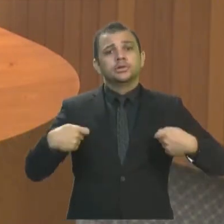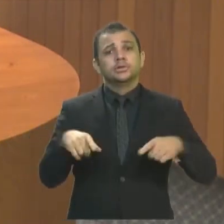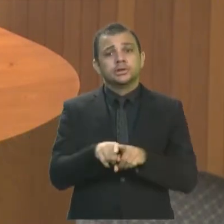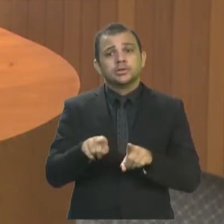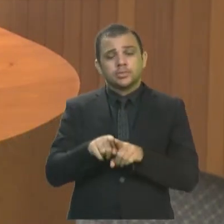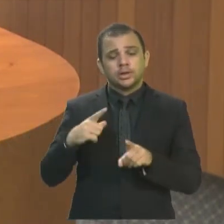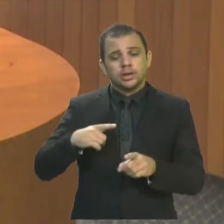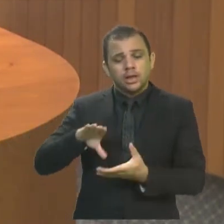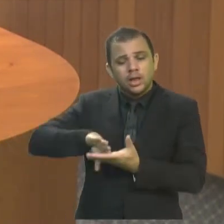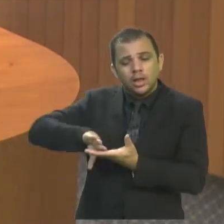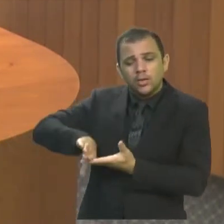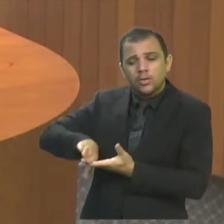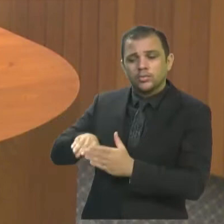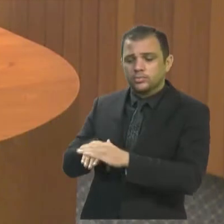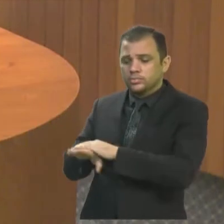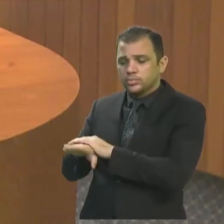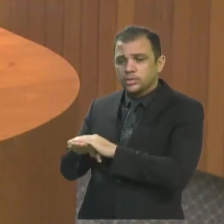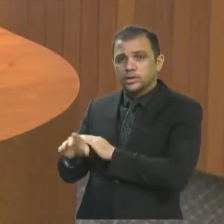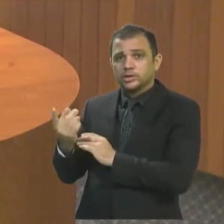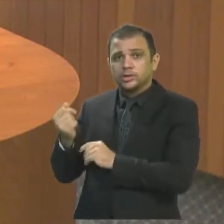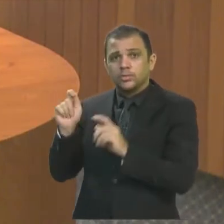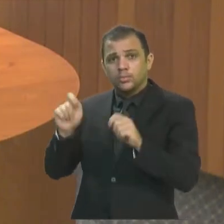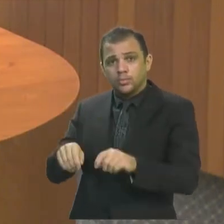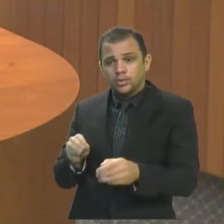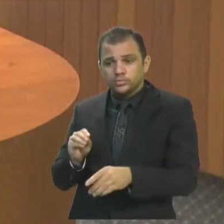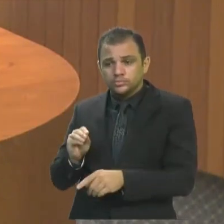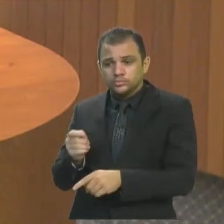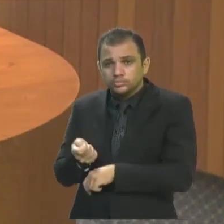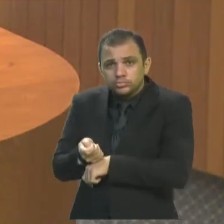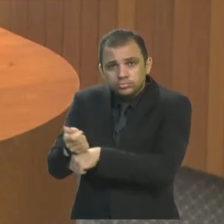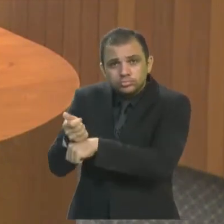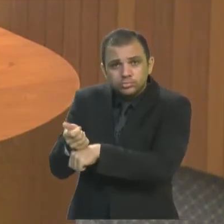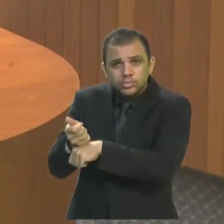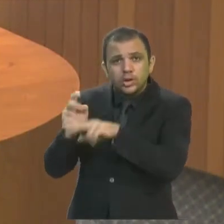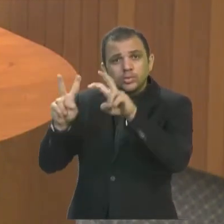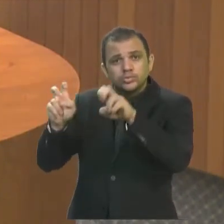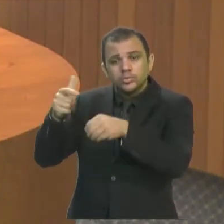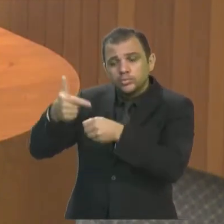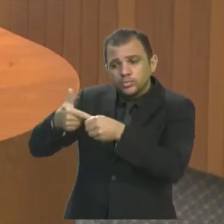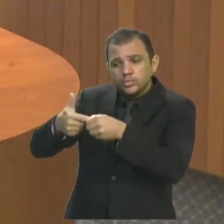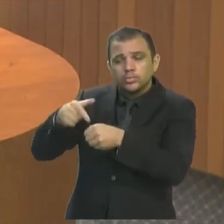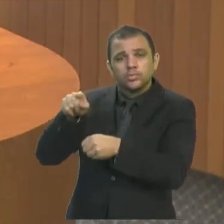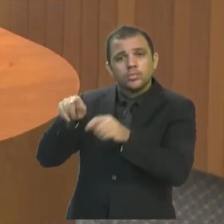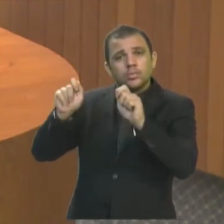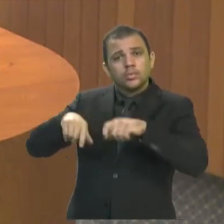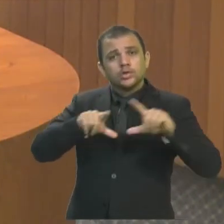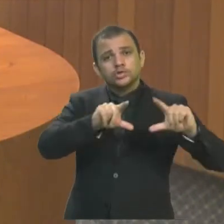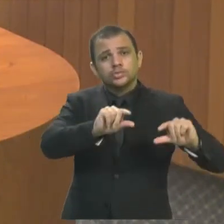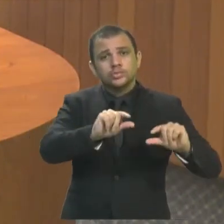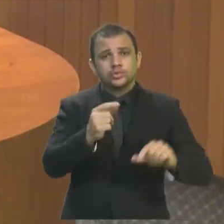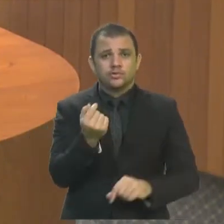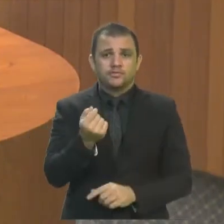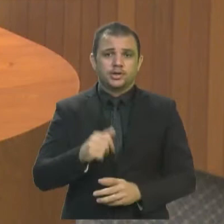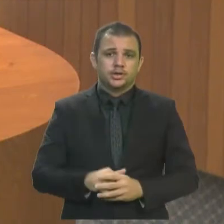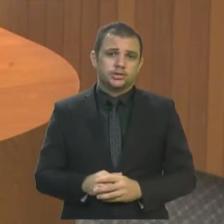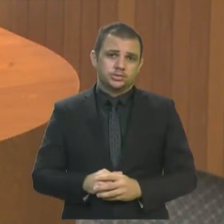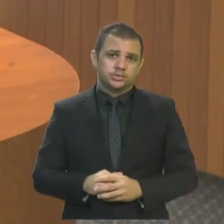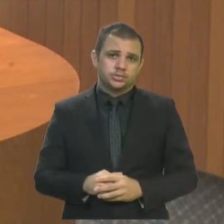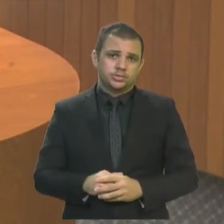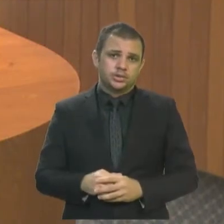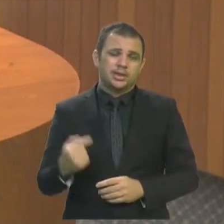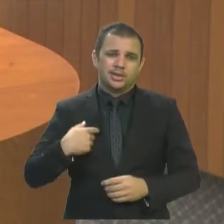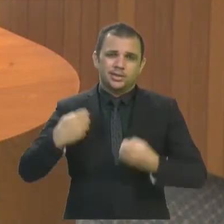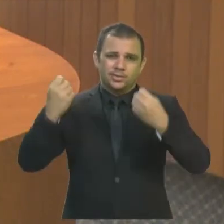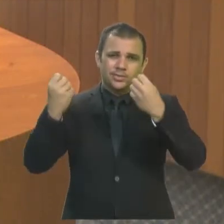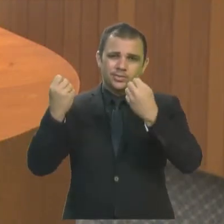Eu conversei na semana passada com o Marcelo, na Fazenda, o secretário, e ele me disse, estão estudando a